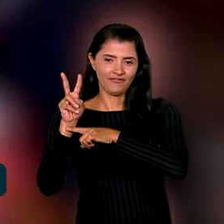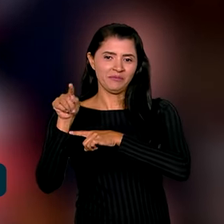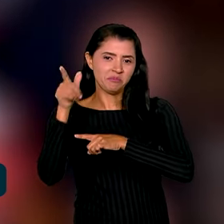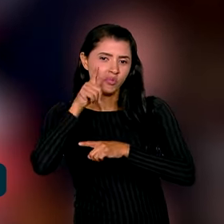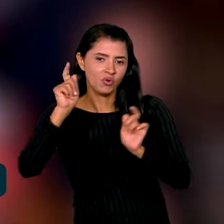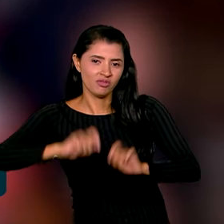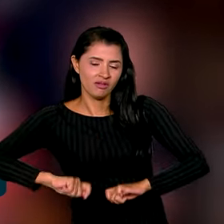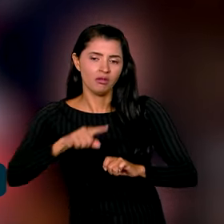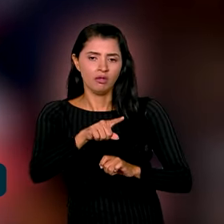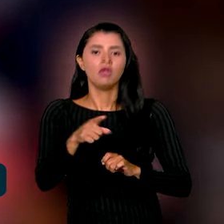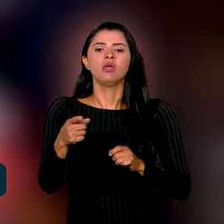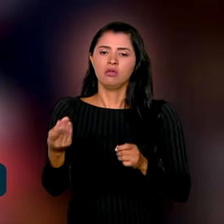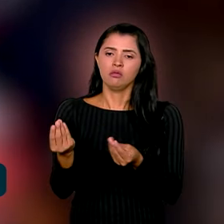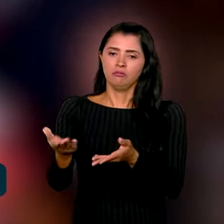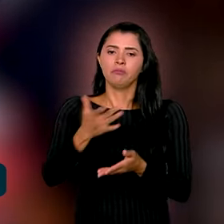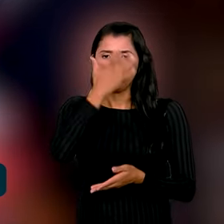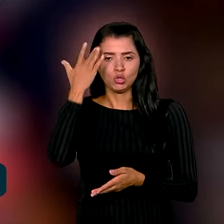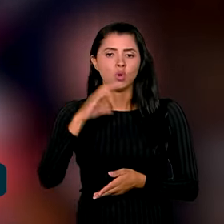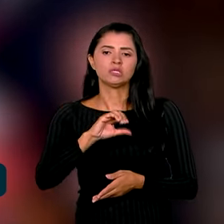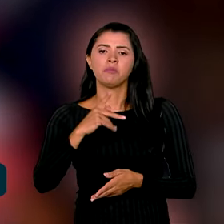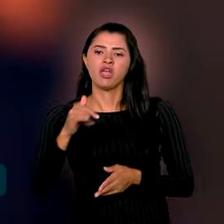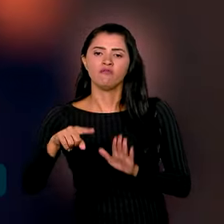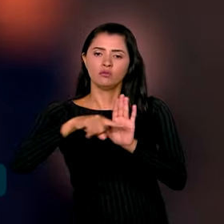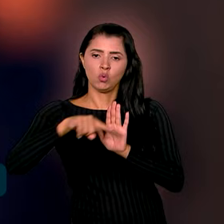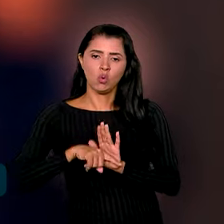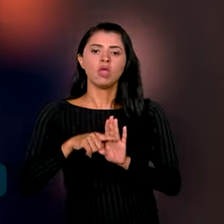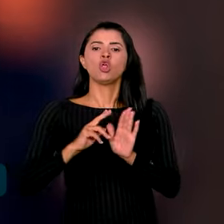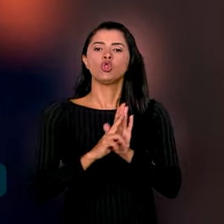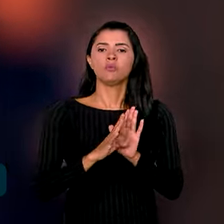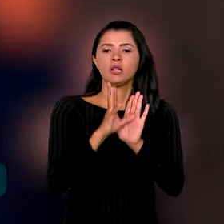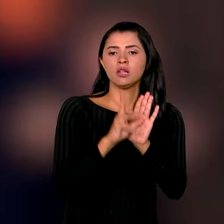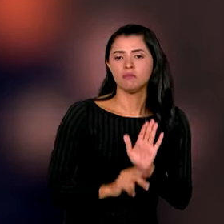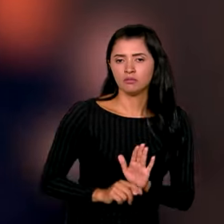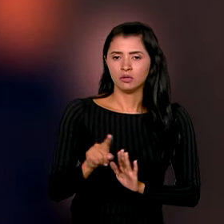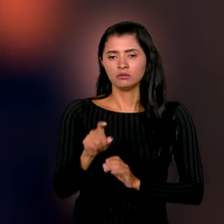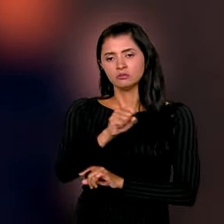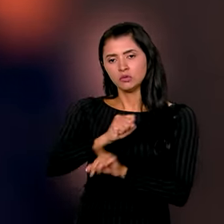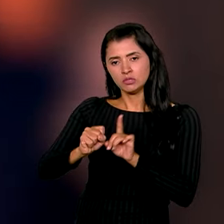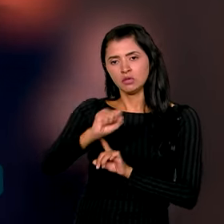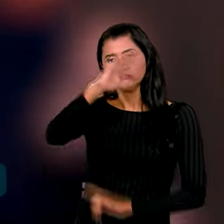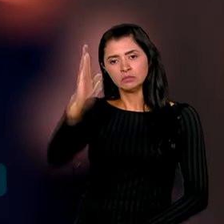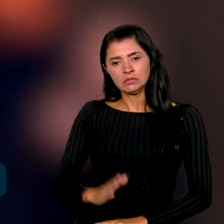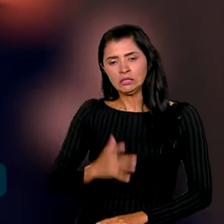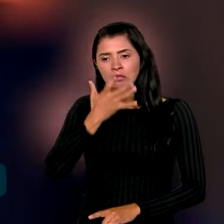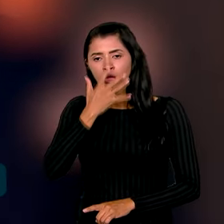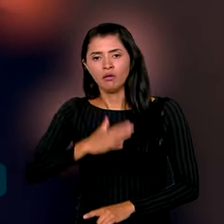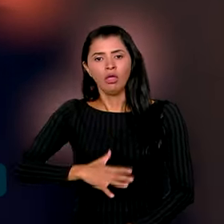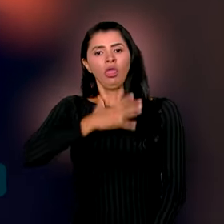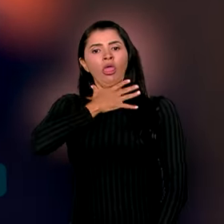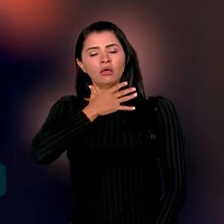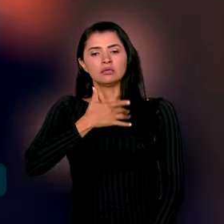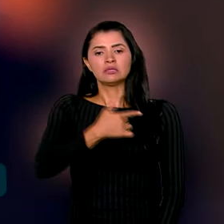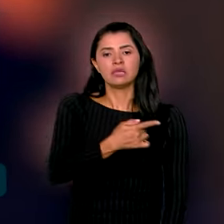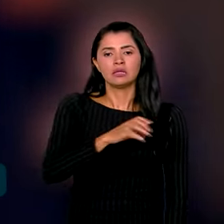aos brasileiros com CPF negativado limparem seus nomes. A sociedade brasileira estava enrolada. Você tinha 70 milhões